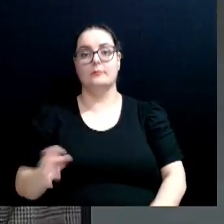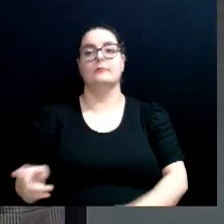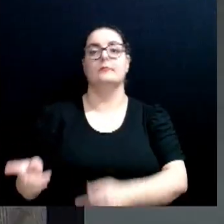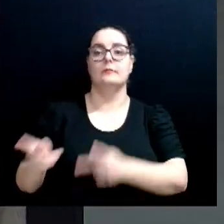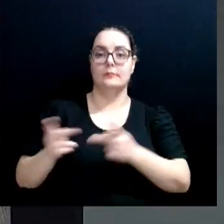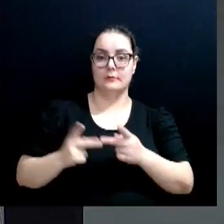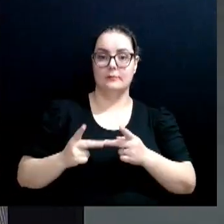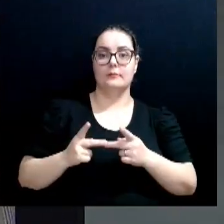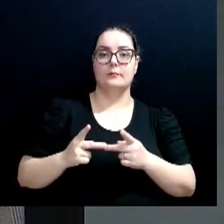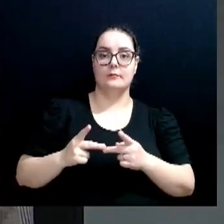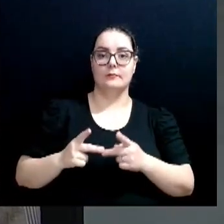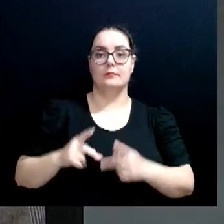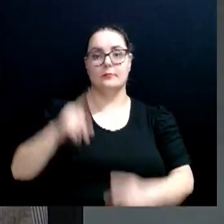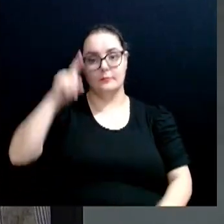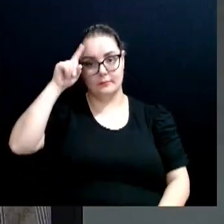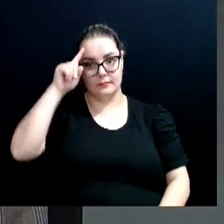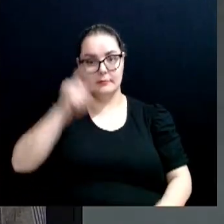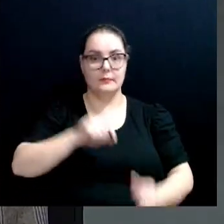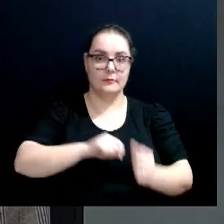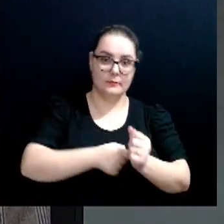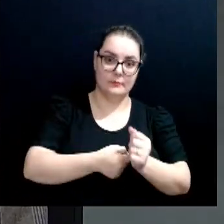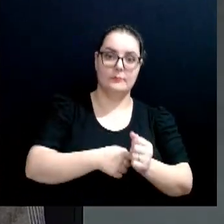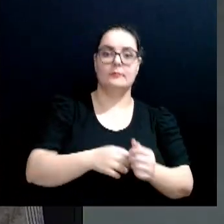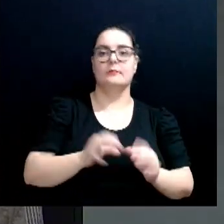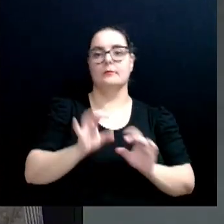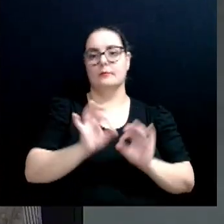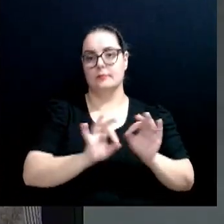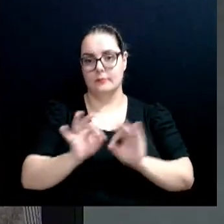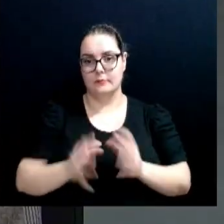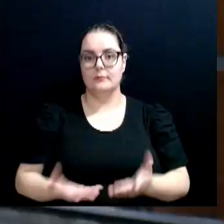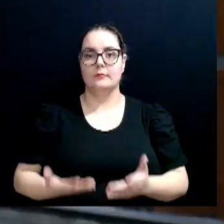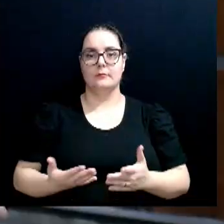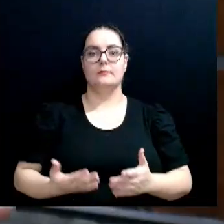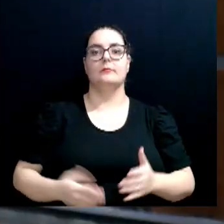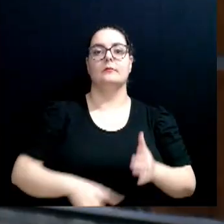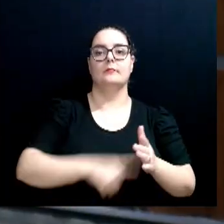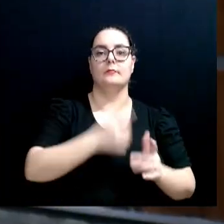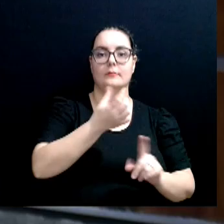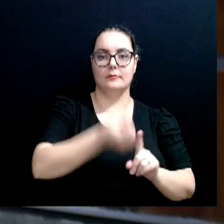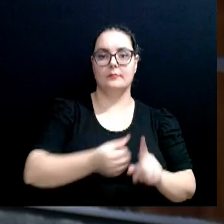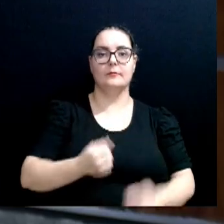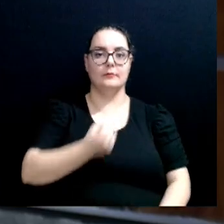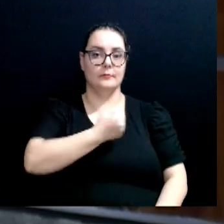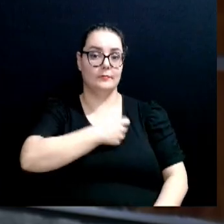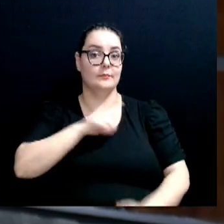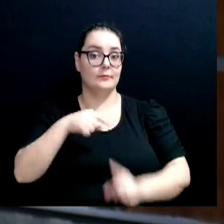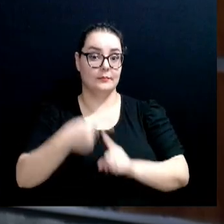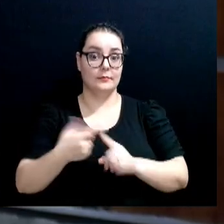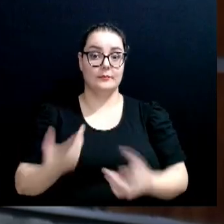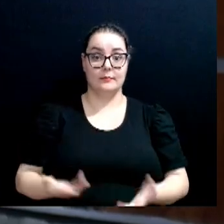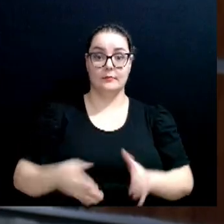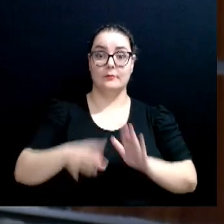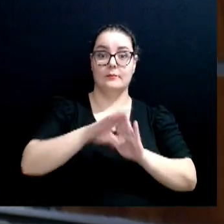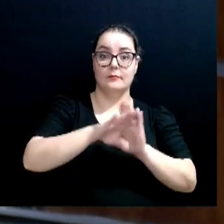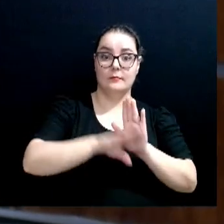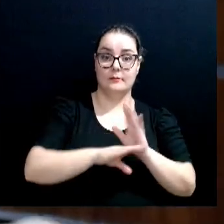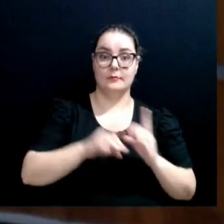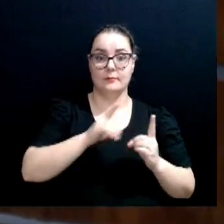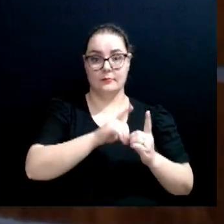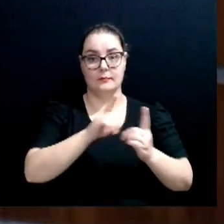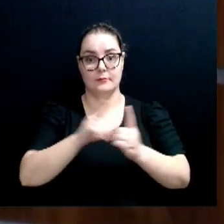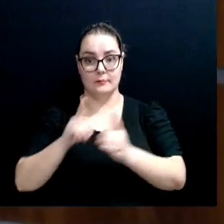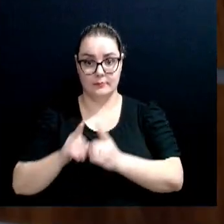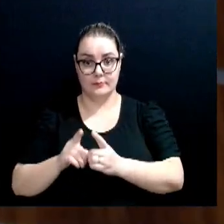datas bloqueadas no primeiro semestre, então a gente considera um número bastante positivo. O programa atende alunos da educação